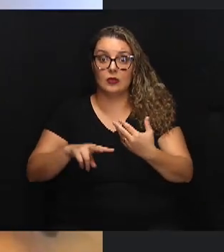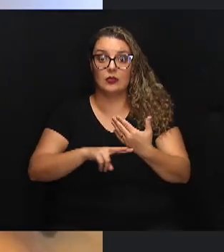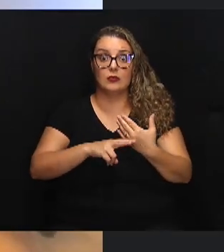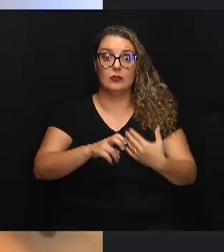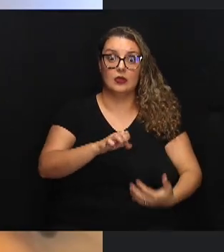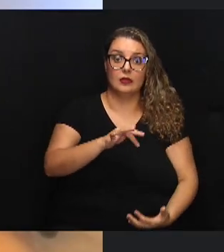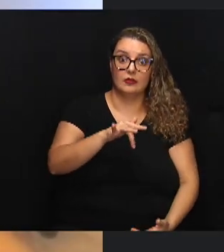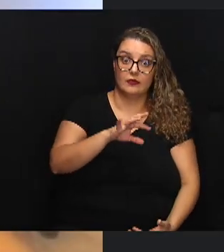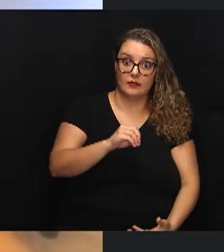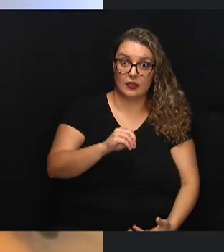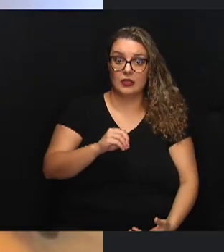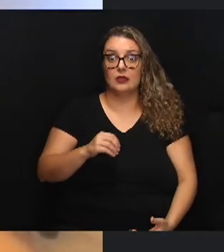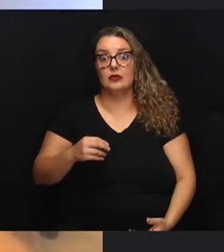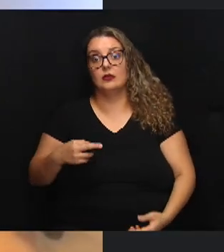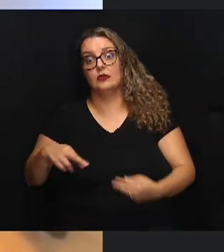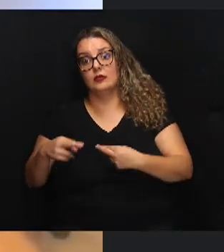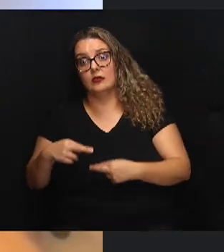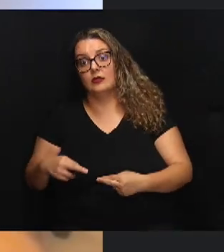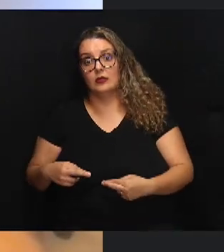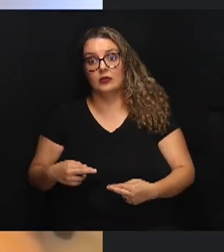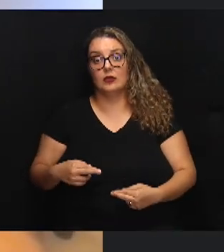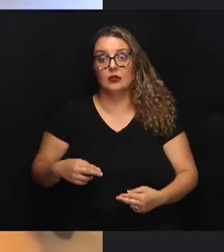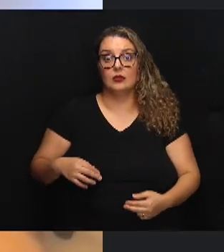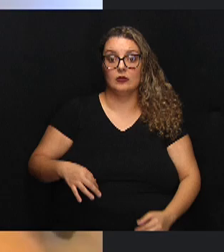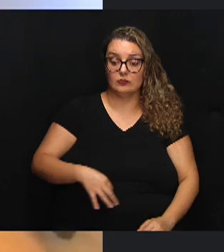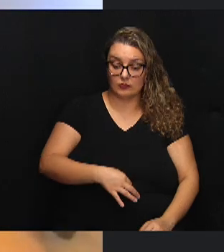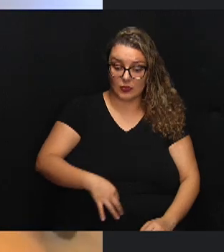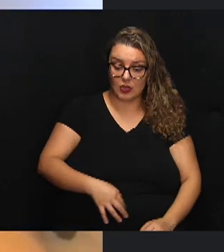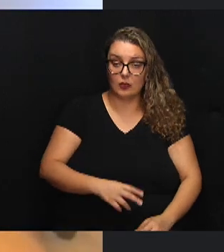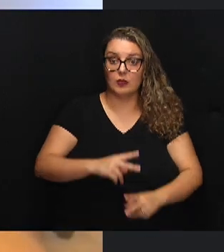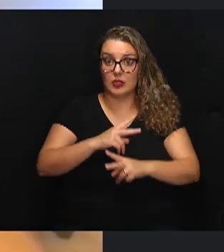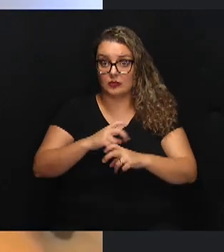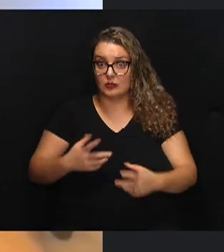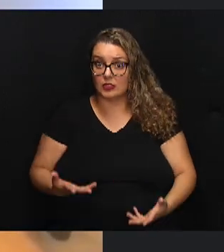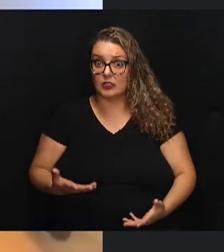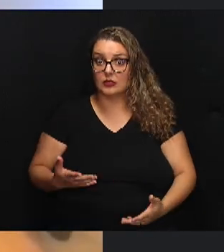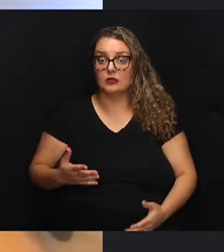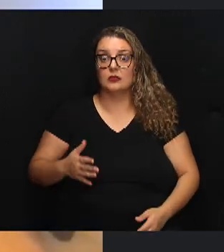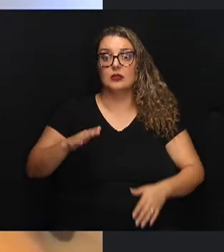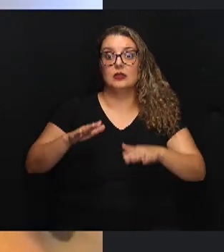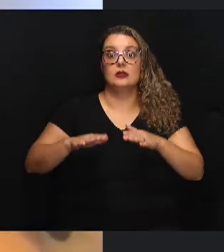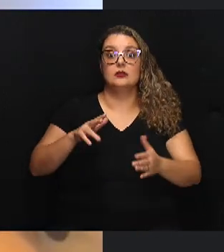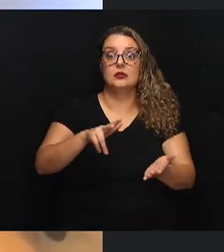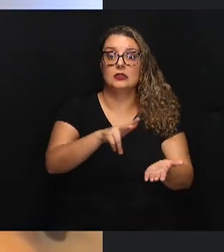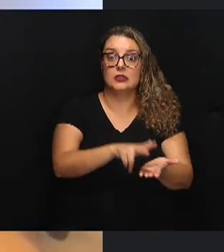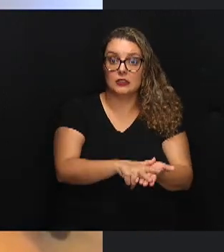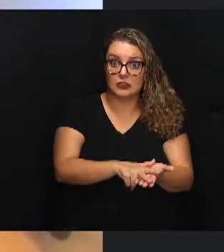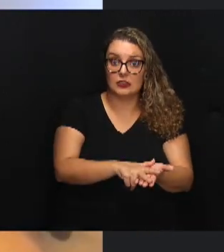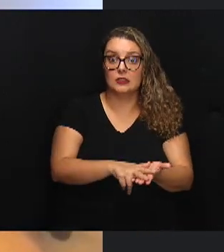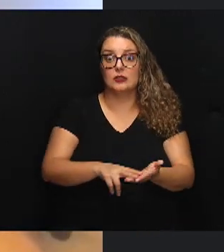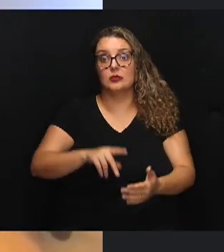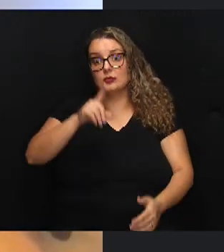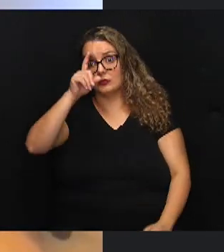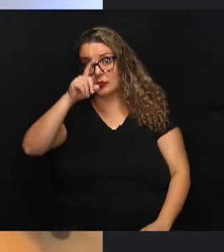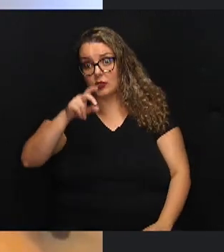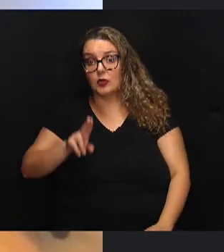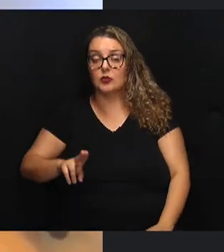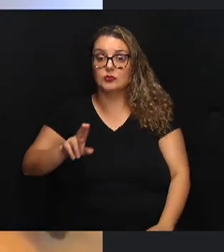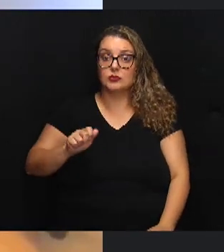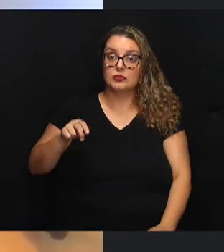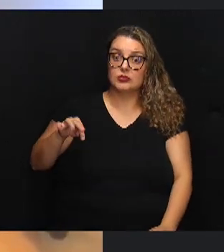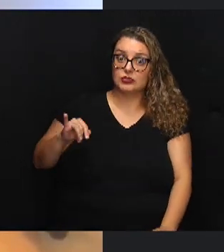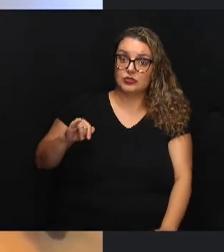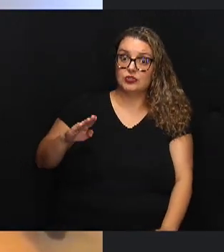colateral, em relação a ser realmente alguma coisa relacionada a uma intoxicação. Às vezes isso requer internação hospitalar, uso de antibiótico,